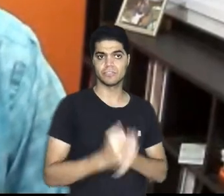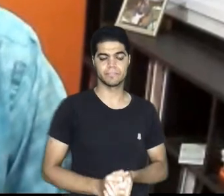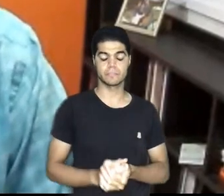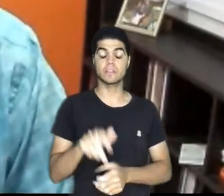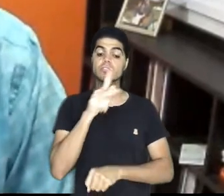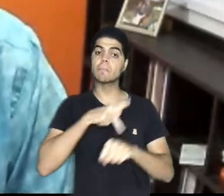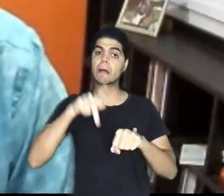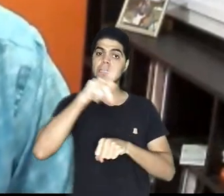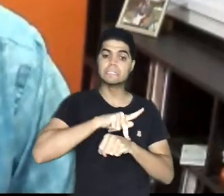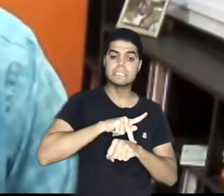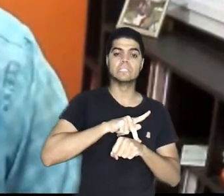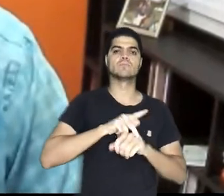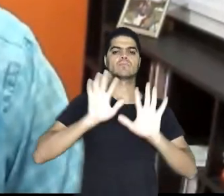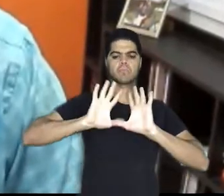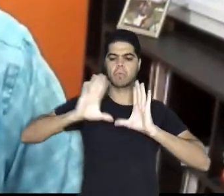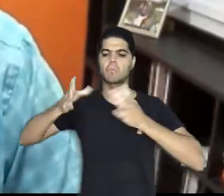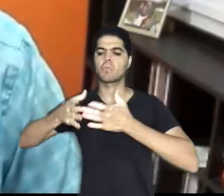de extrema-direita,